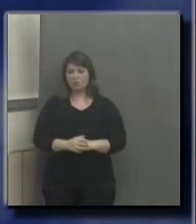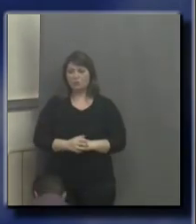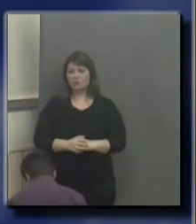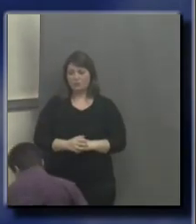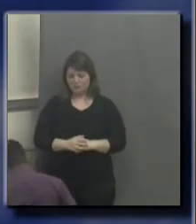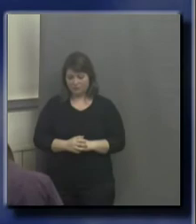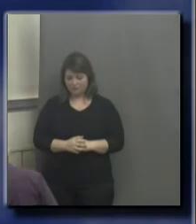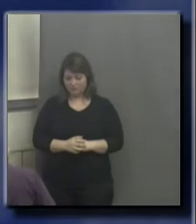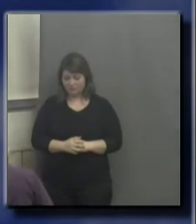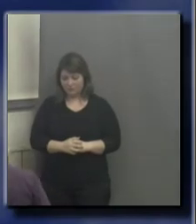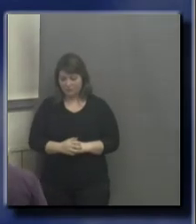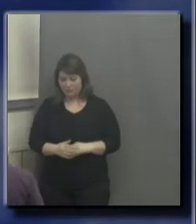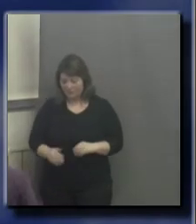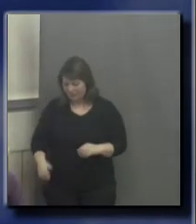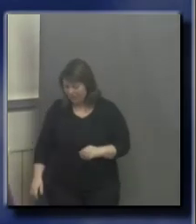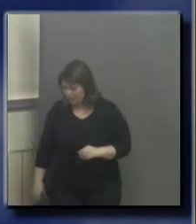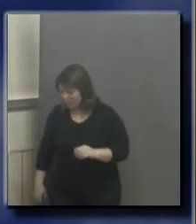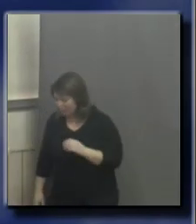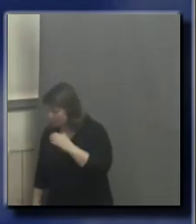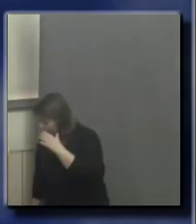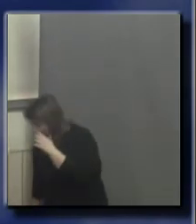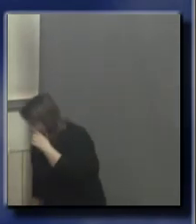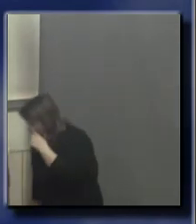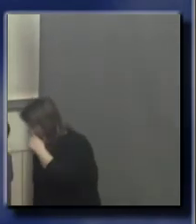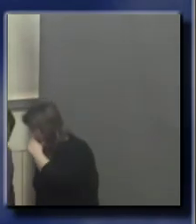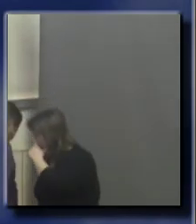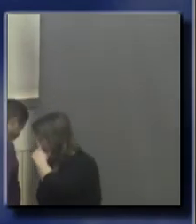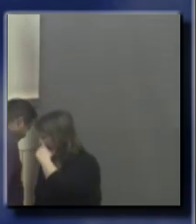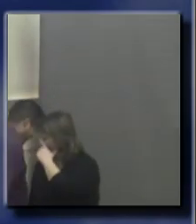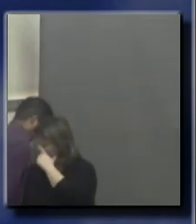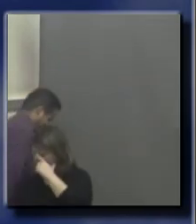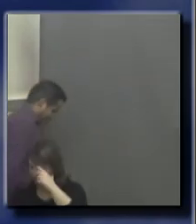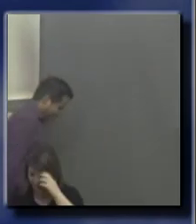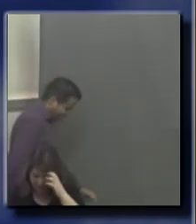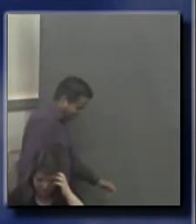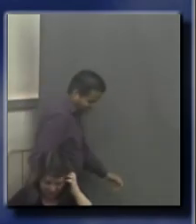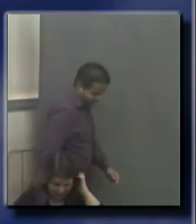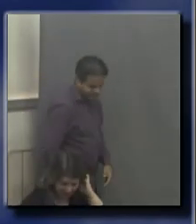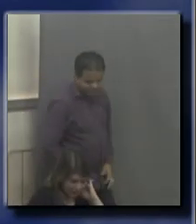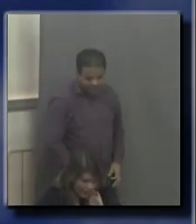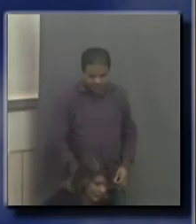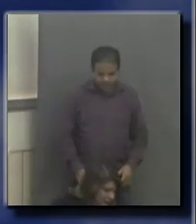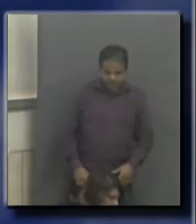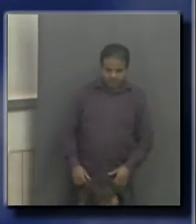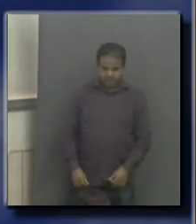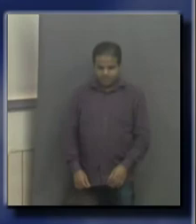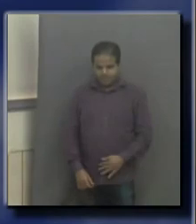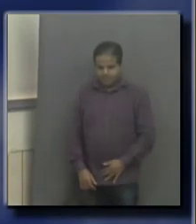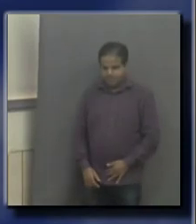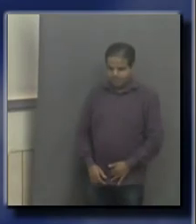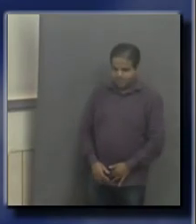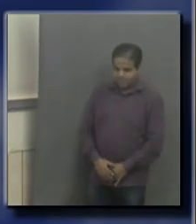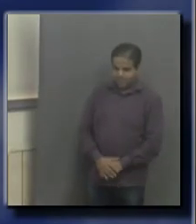fazem processos clínicos. Mas não adianta só mudar o nome e continuar fazendo a mesma coisa, né?